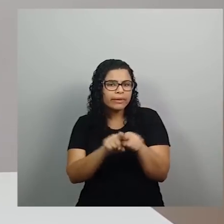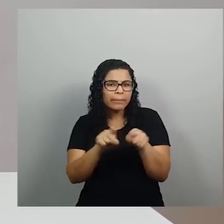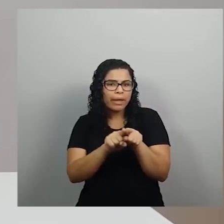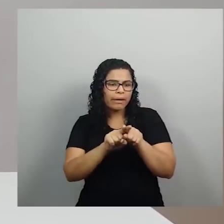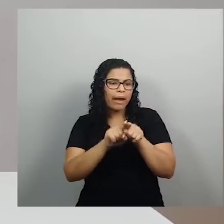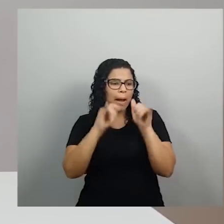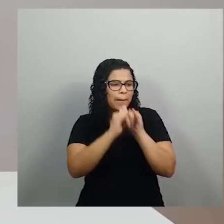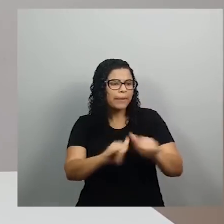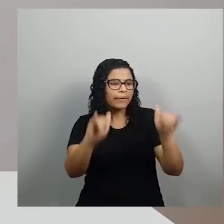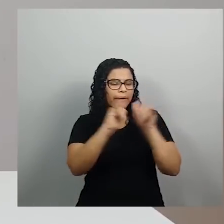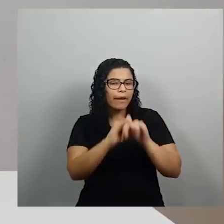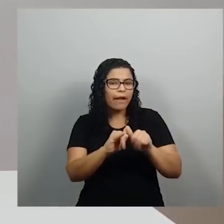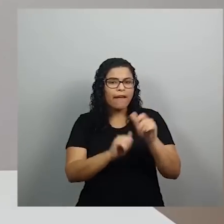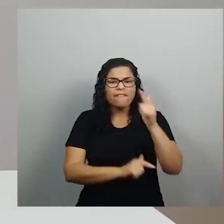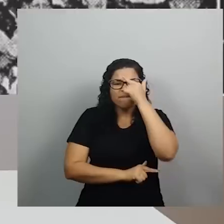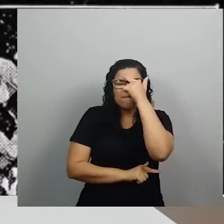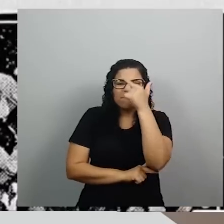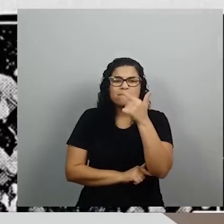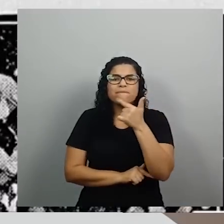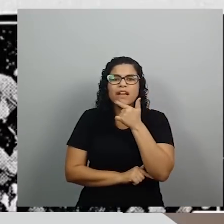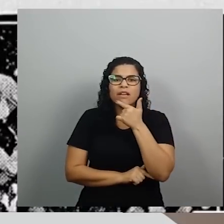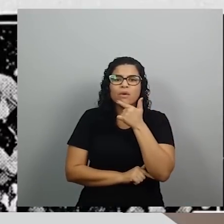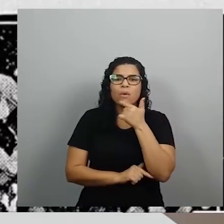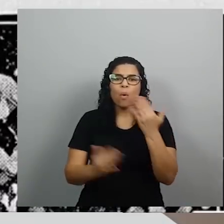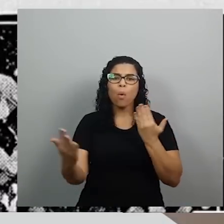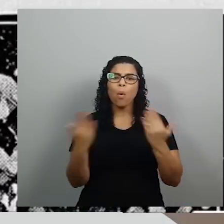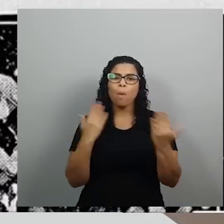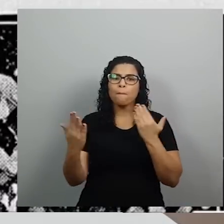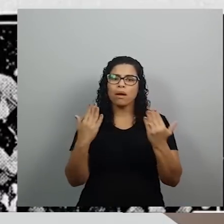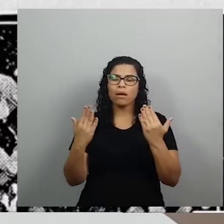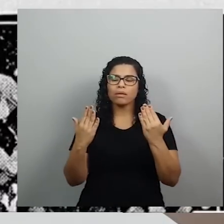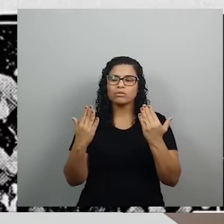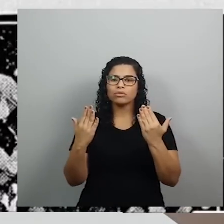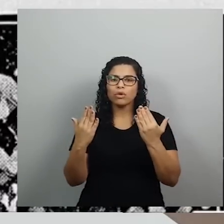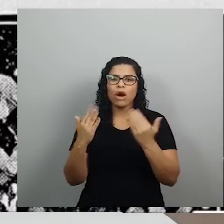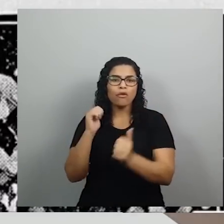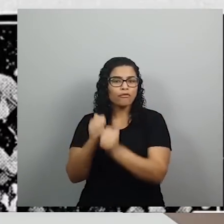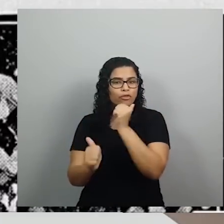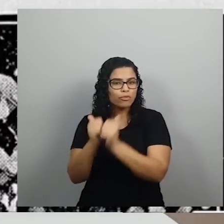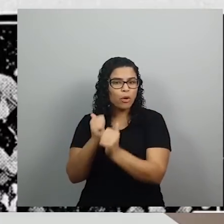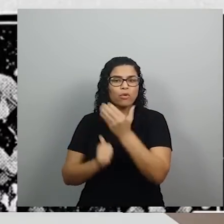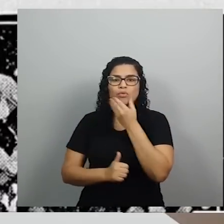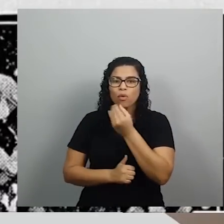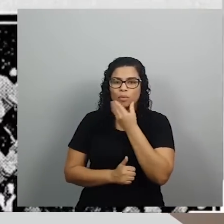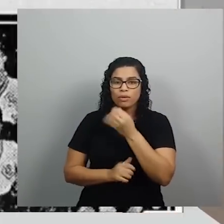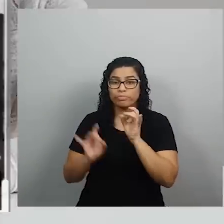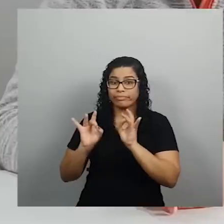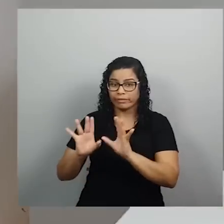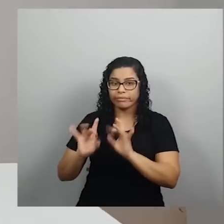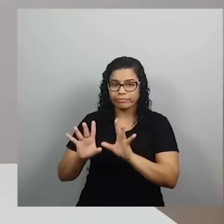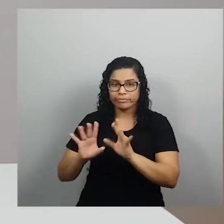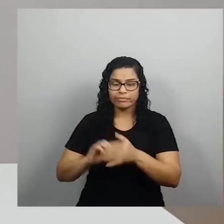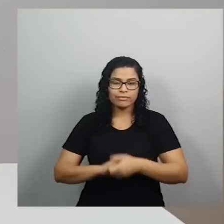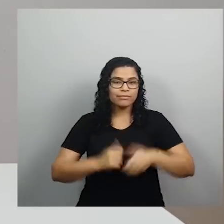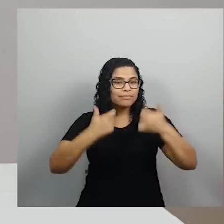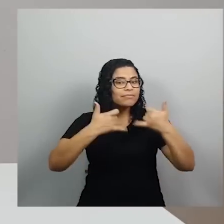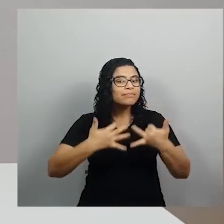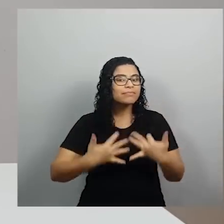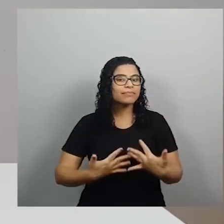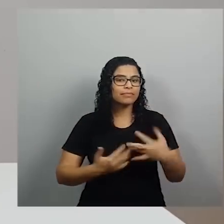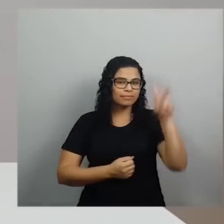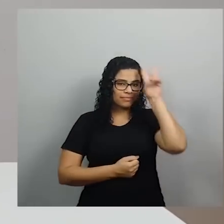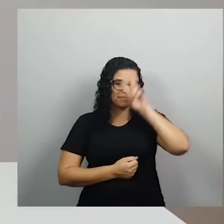com o discurso de que era feio tecnicamente comparado ao futebol masculino, que seria o perfeito tecnicamente. Vamos falar um pouquinho